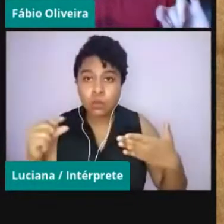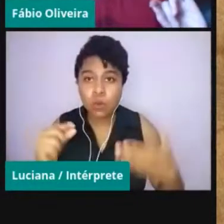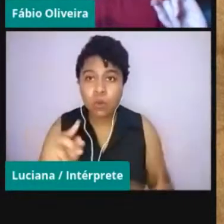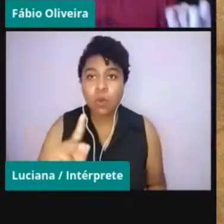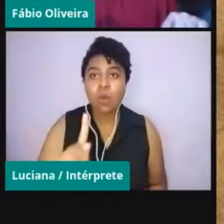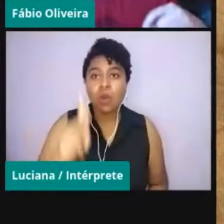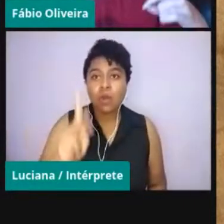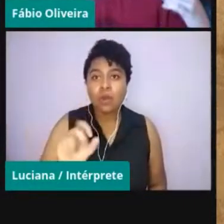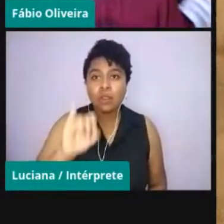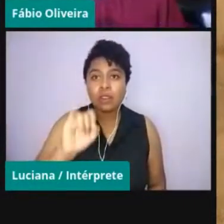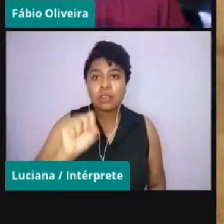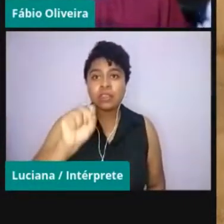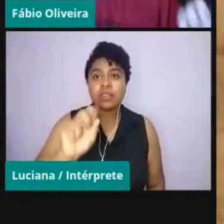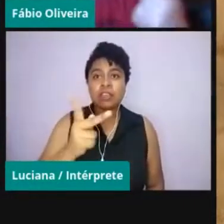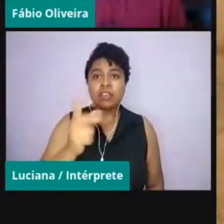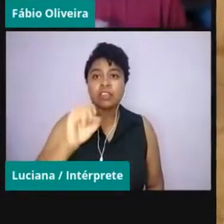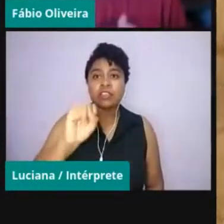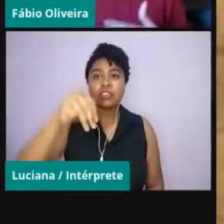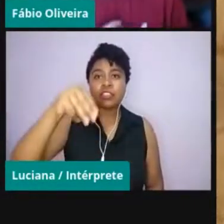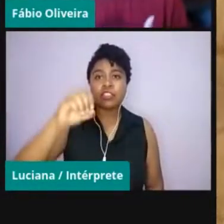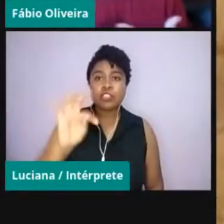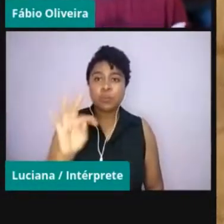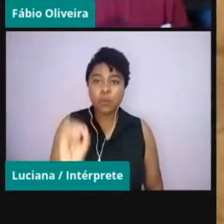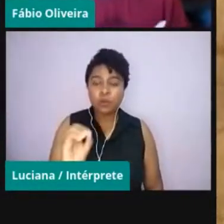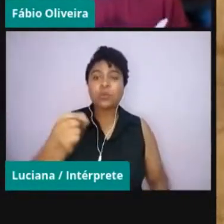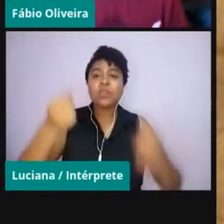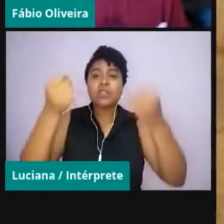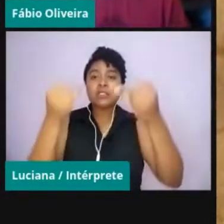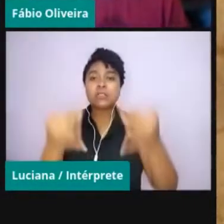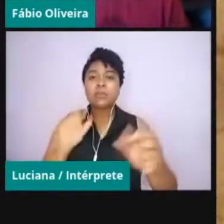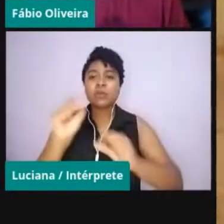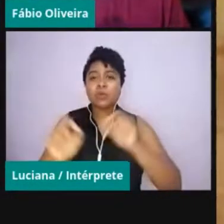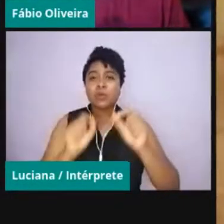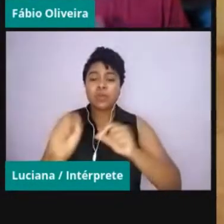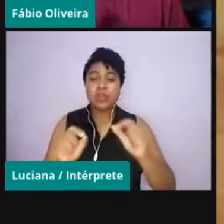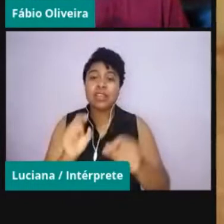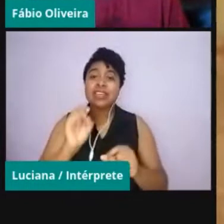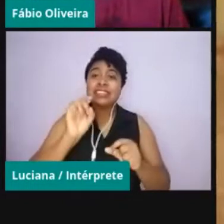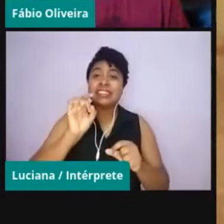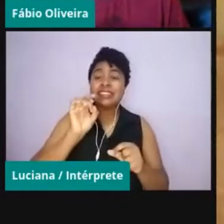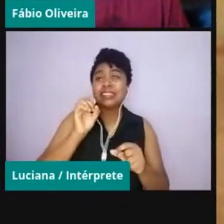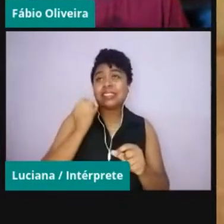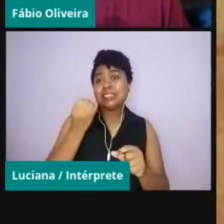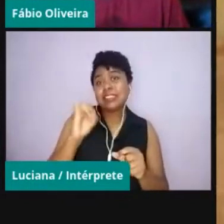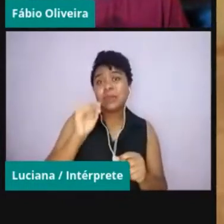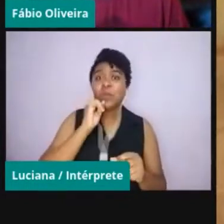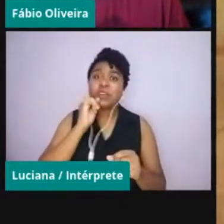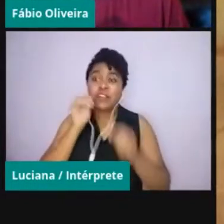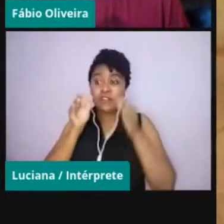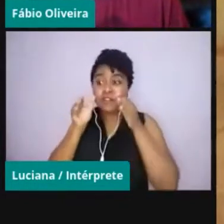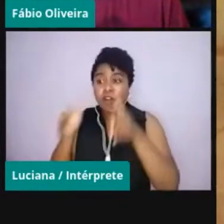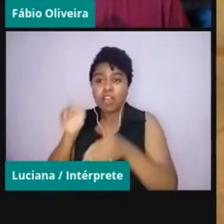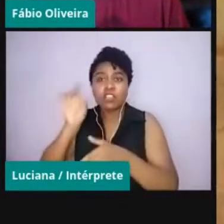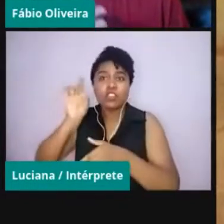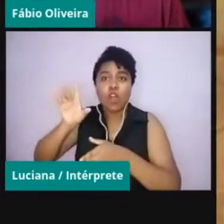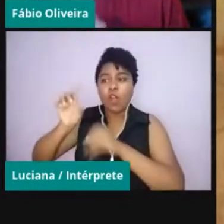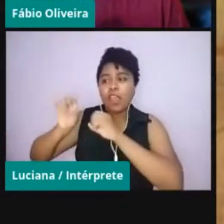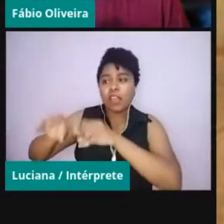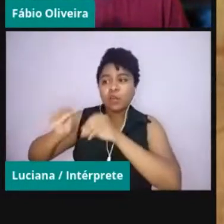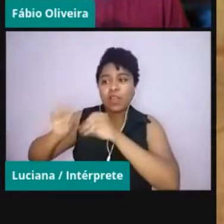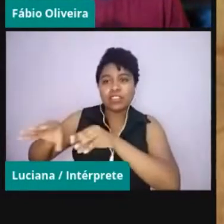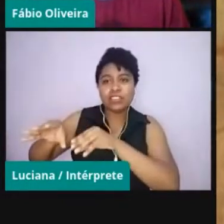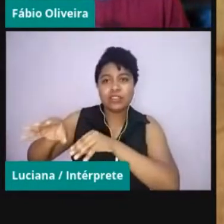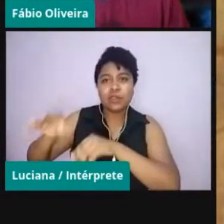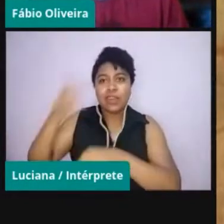uma atividade apenas educativa, você está esquecendo da parte lúdica, que pode servir como para puxar